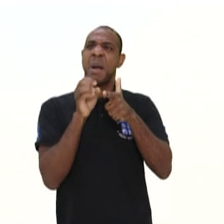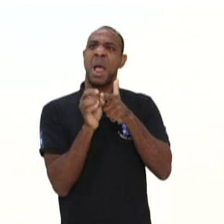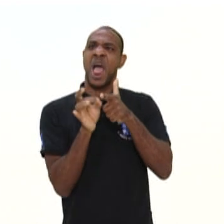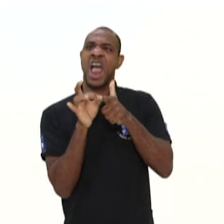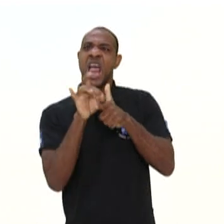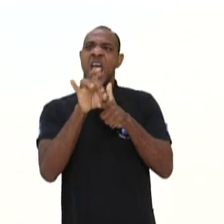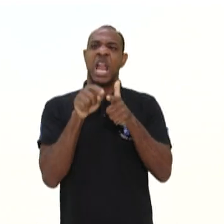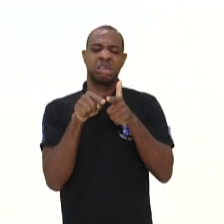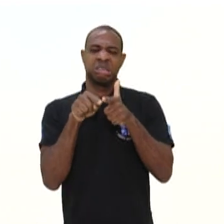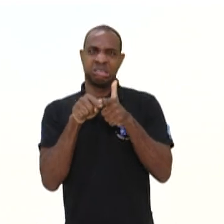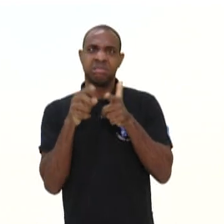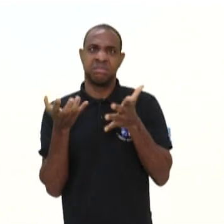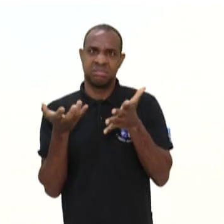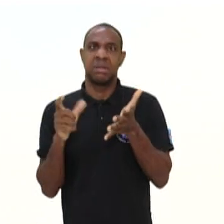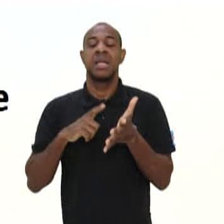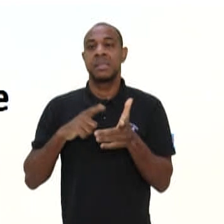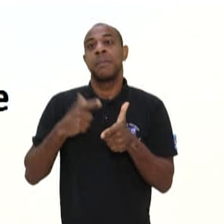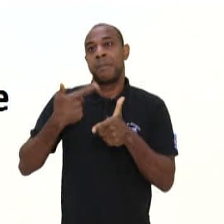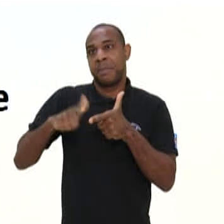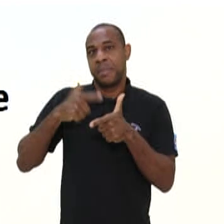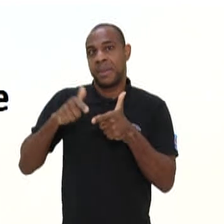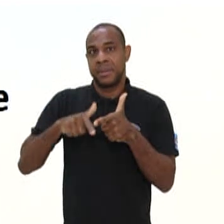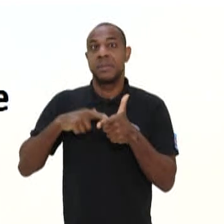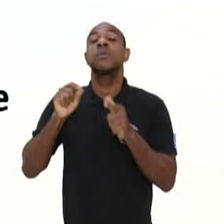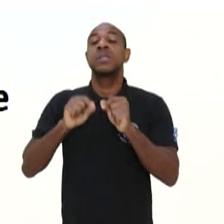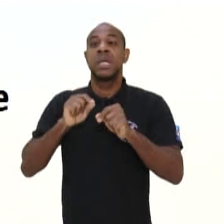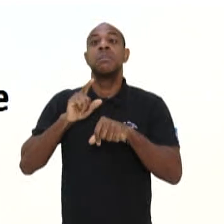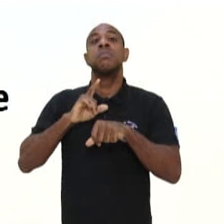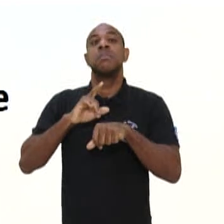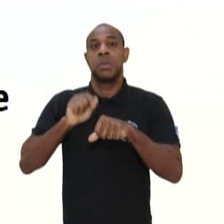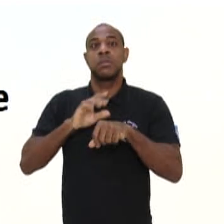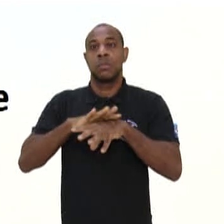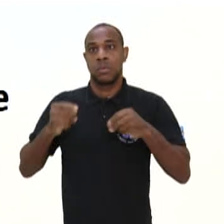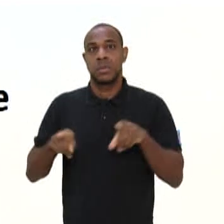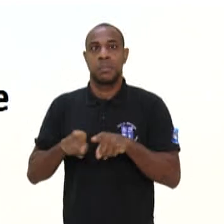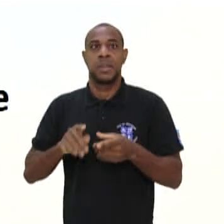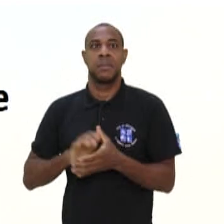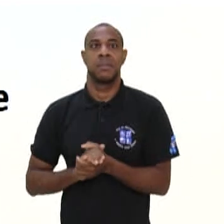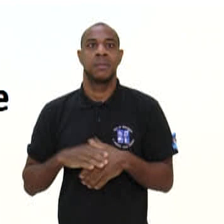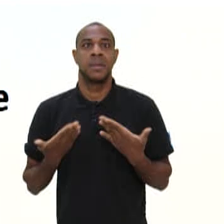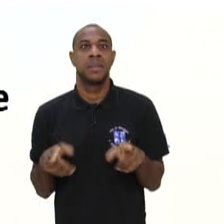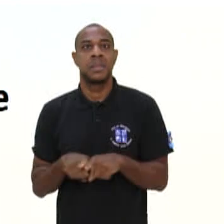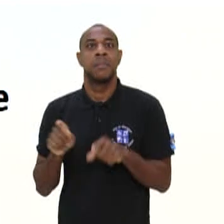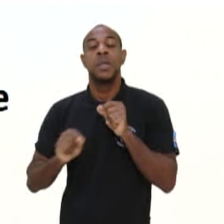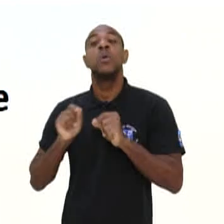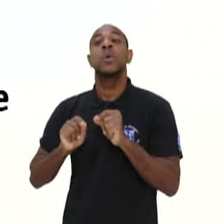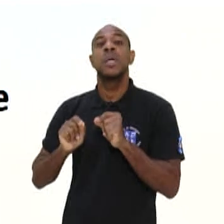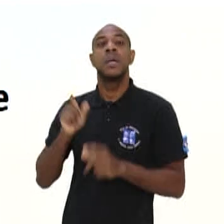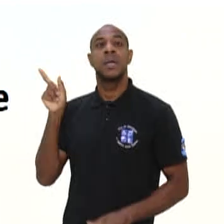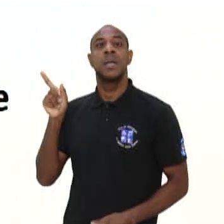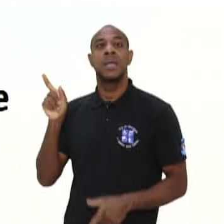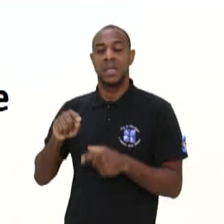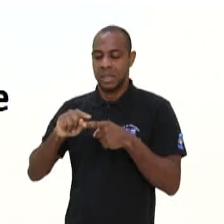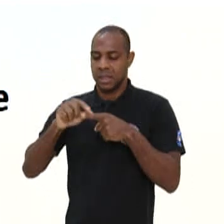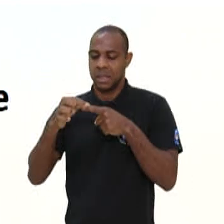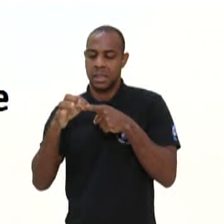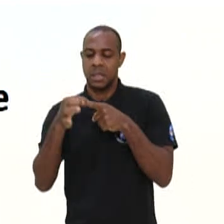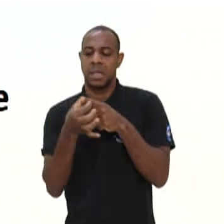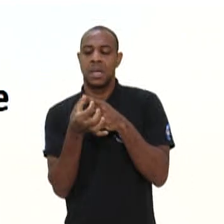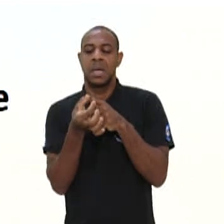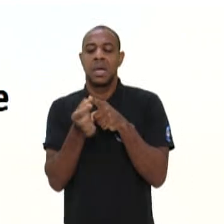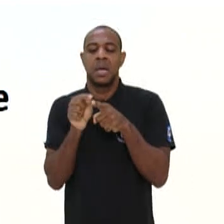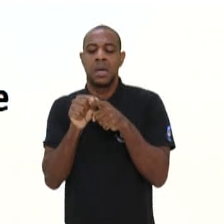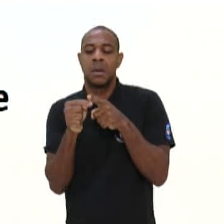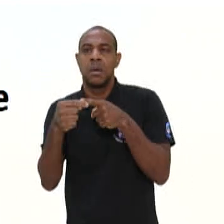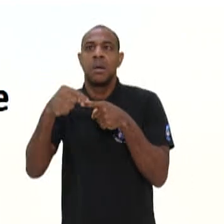início, esse tumor tem alta chance de cura. Beleza. Entre a glande, que seria a cabeça do pênis, e o prepúcio,